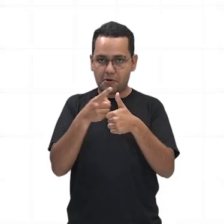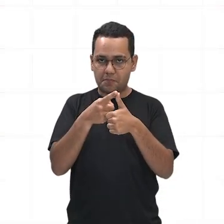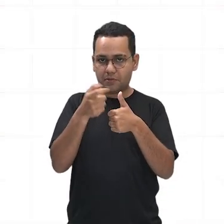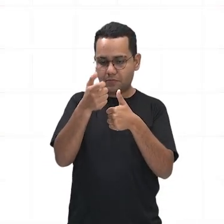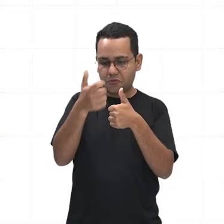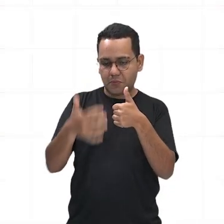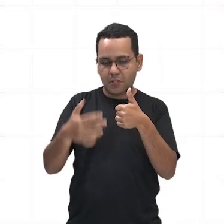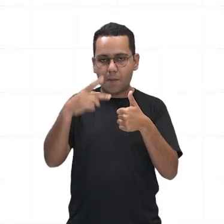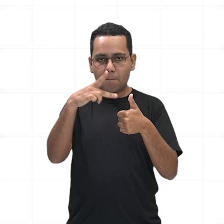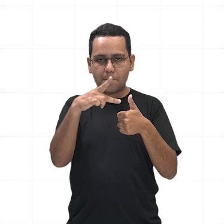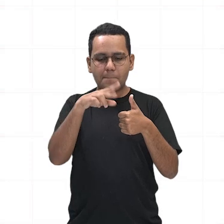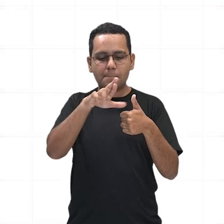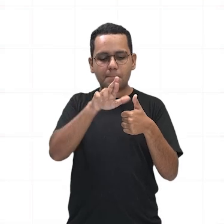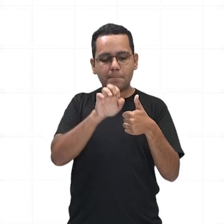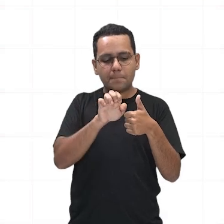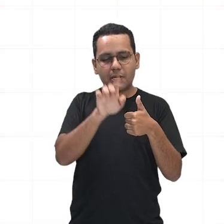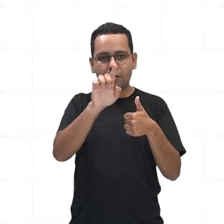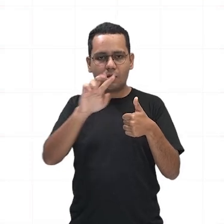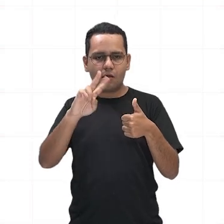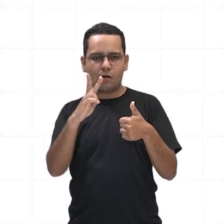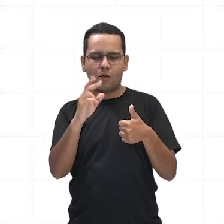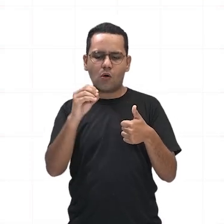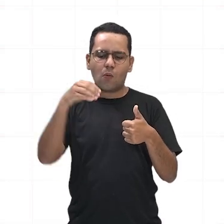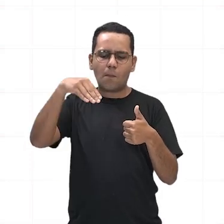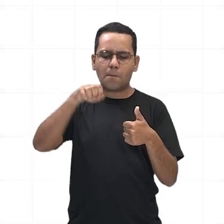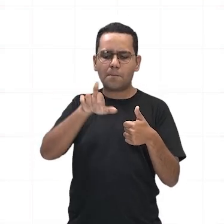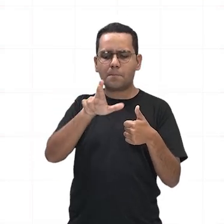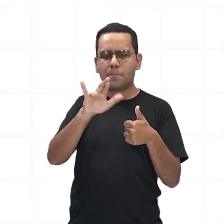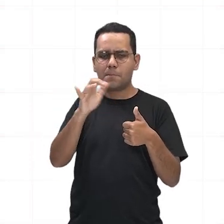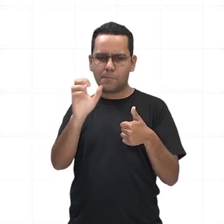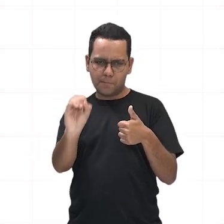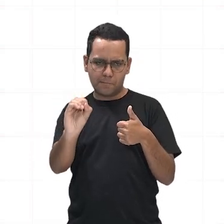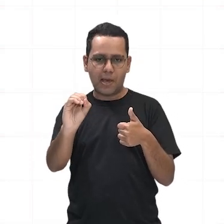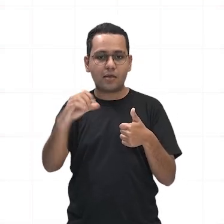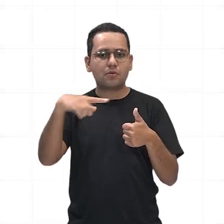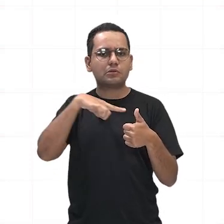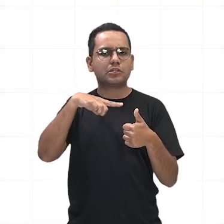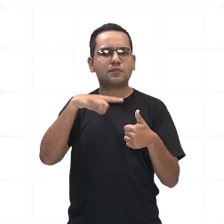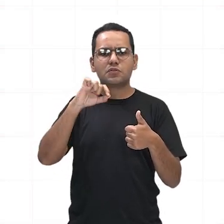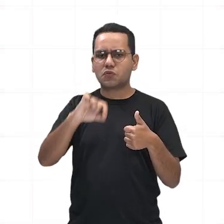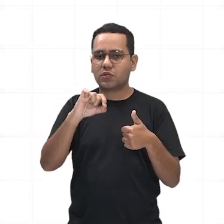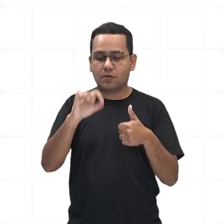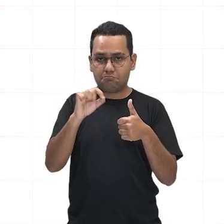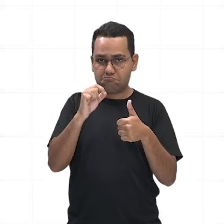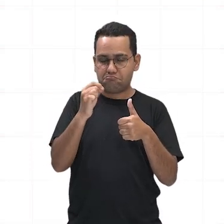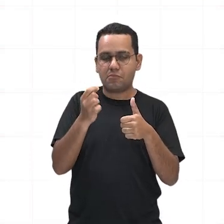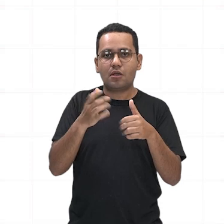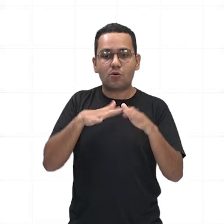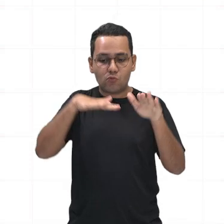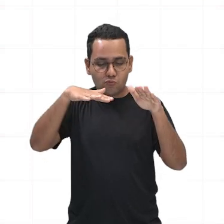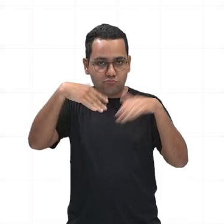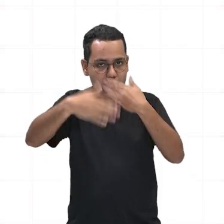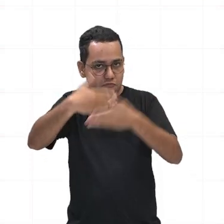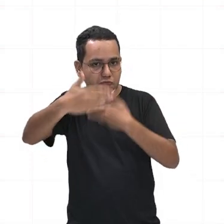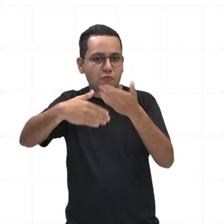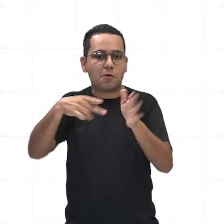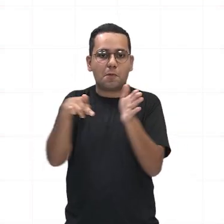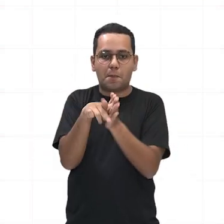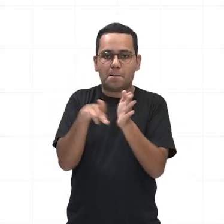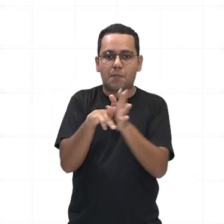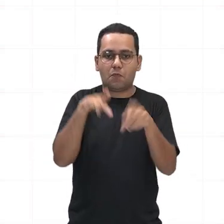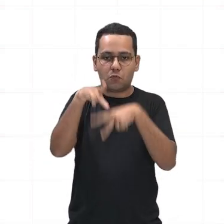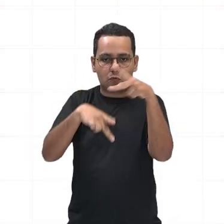ali, o período pré-homérico originou o desenvolvimento da civilização grega, que foi constituída